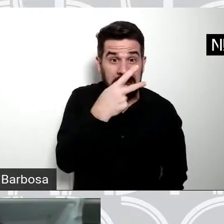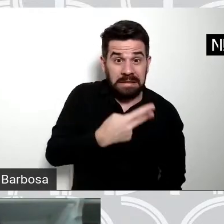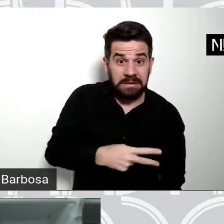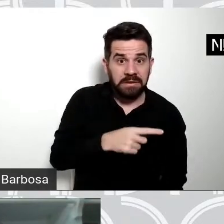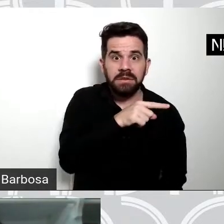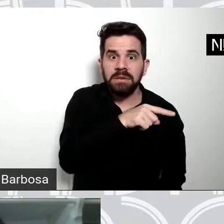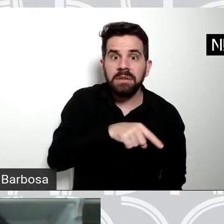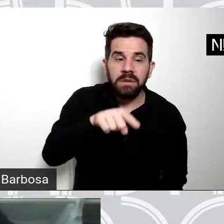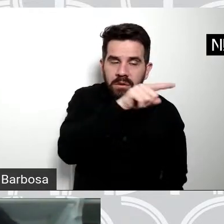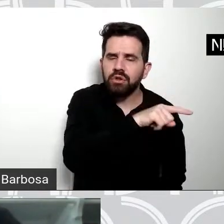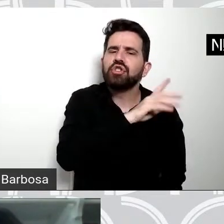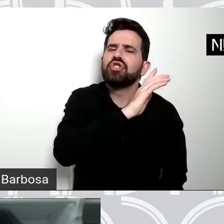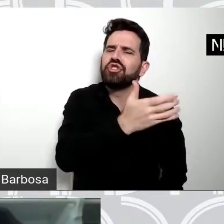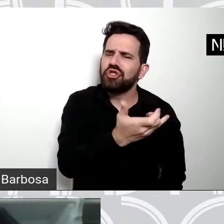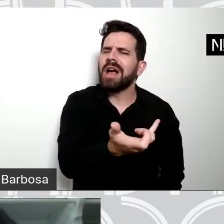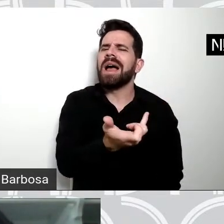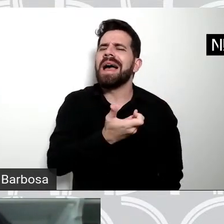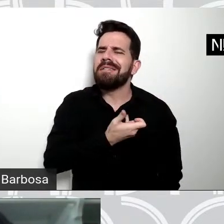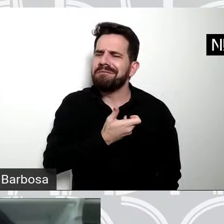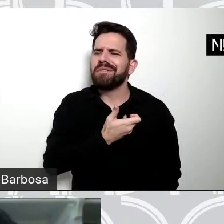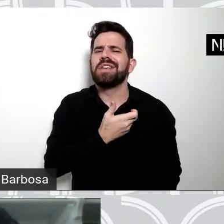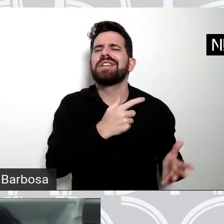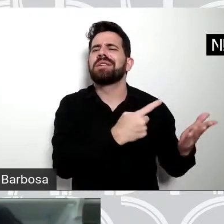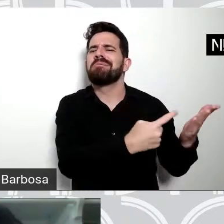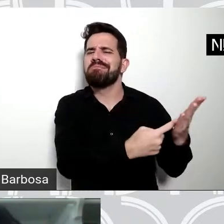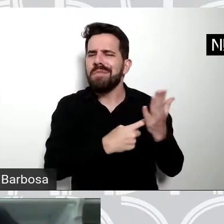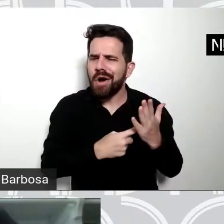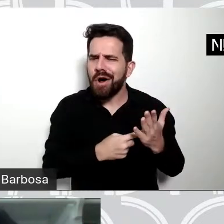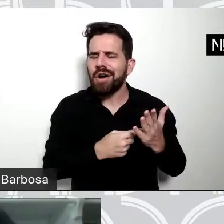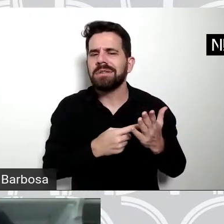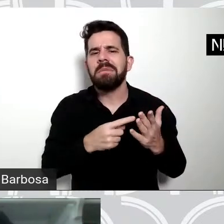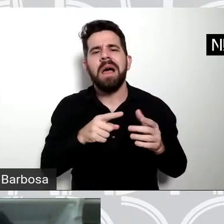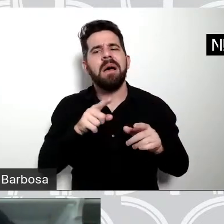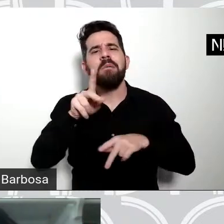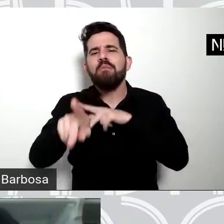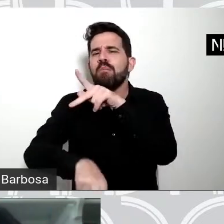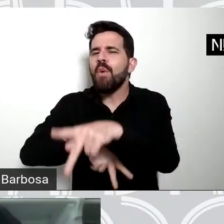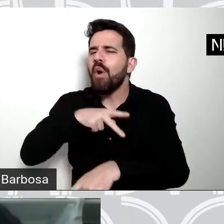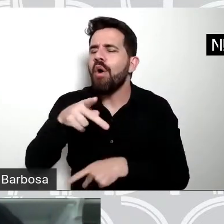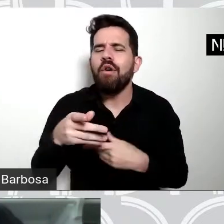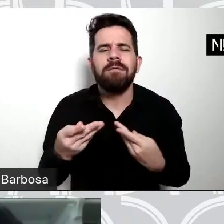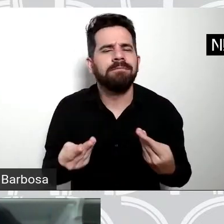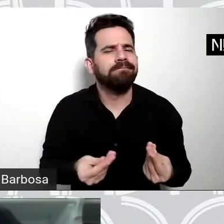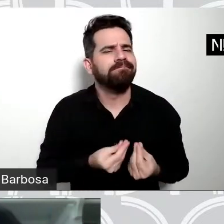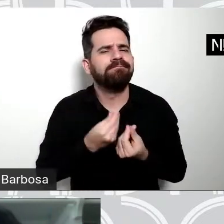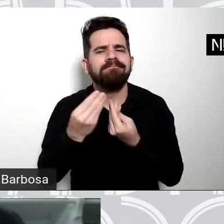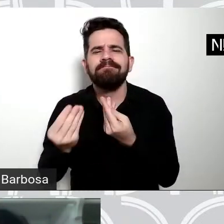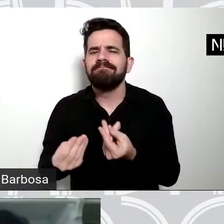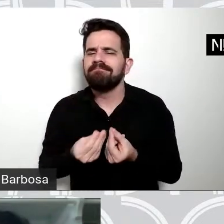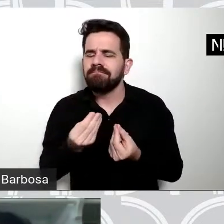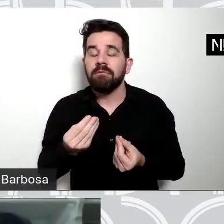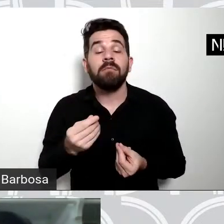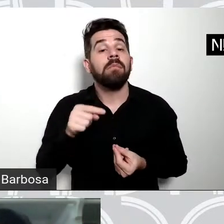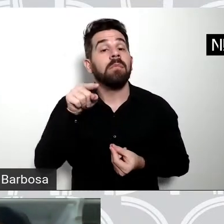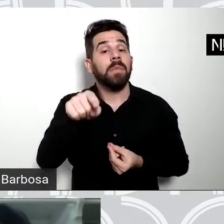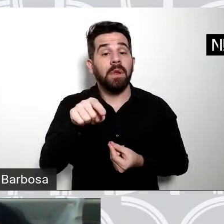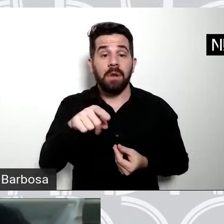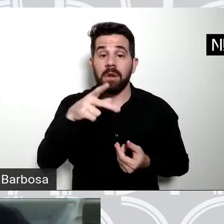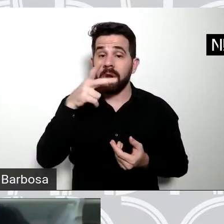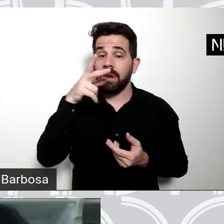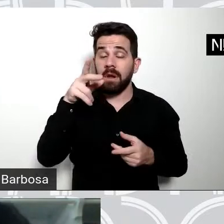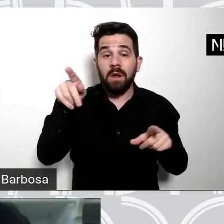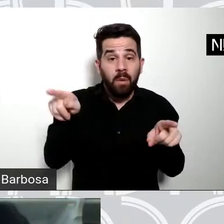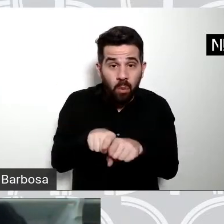consciência dilacerada em que a gente percebe que esse momento é o da pós-verdade, que é a construção de um mito